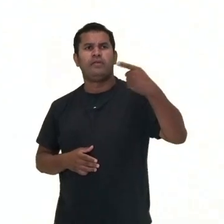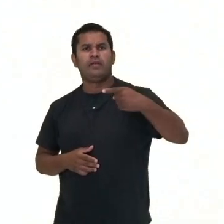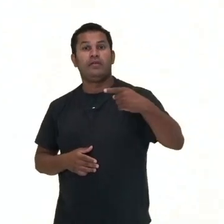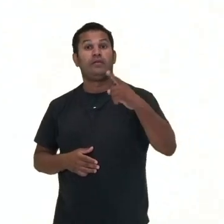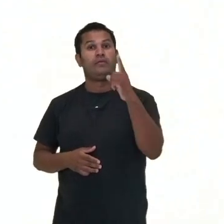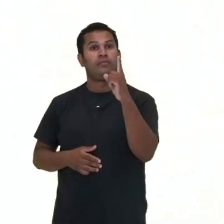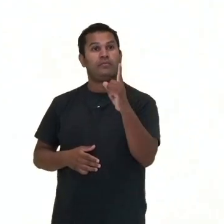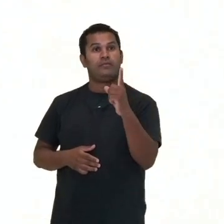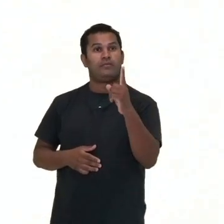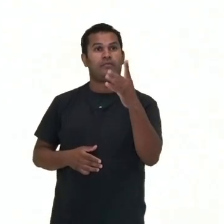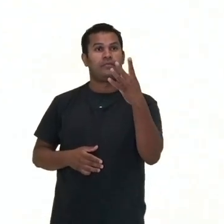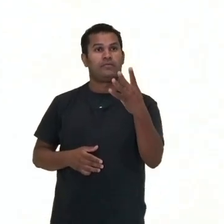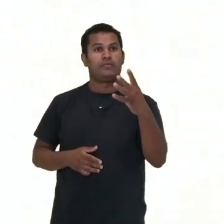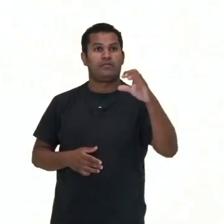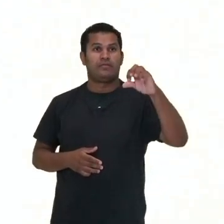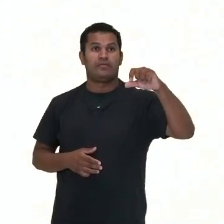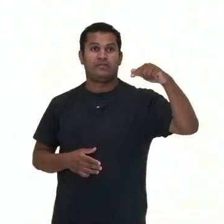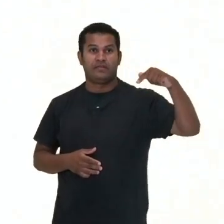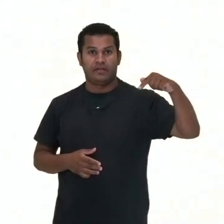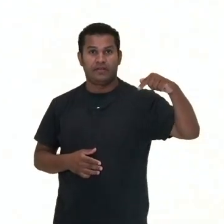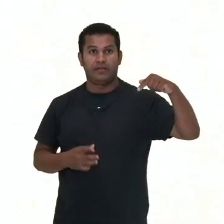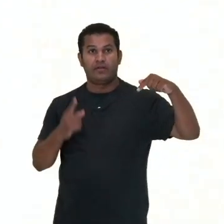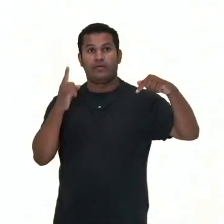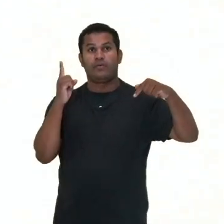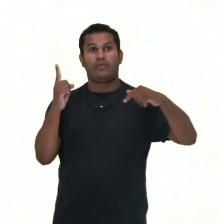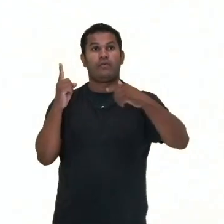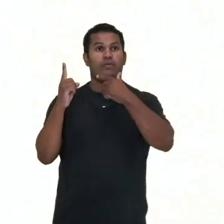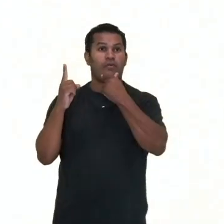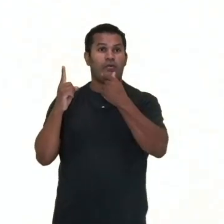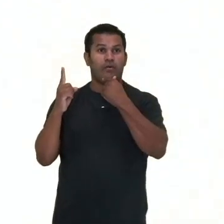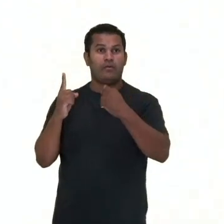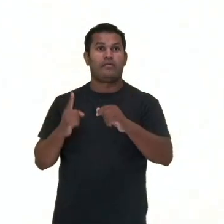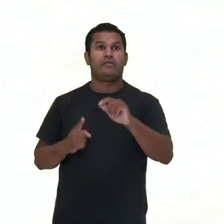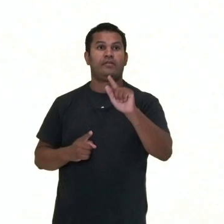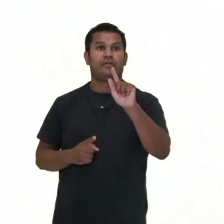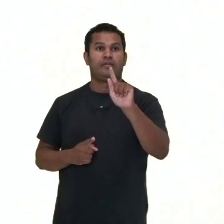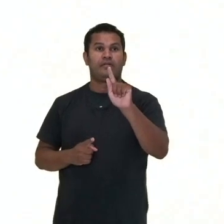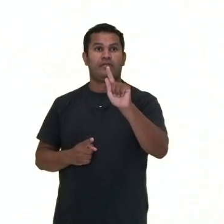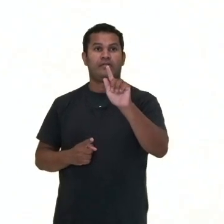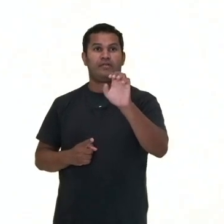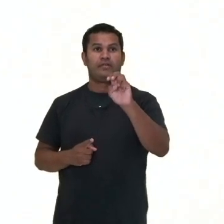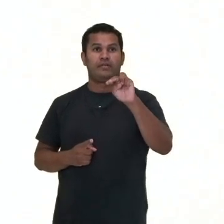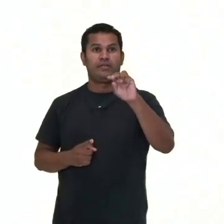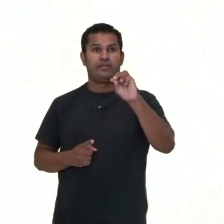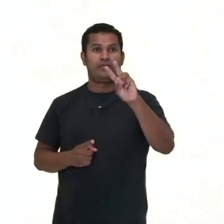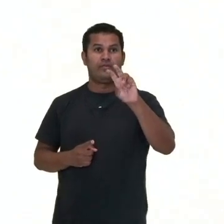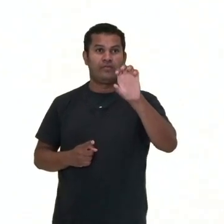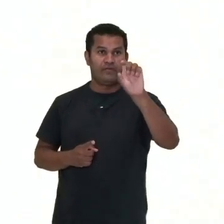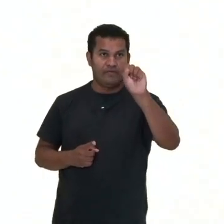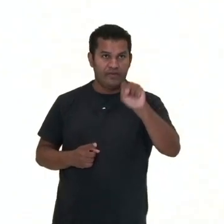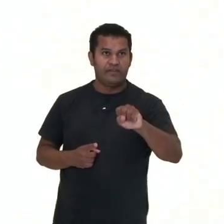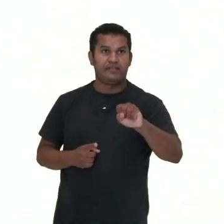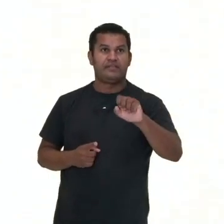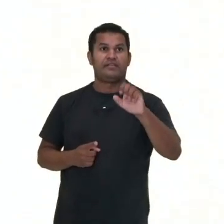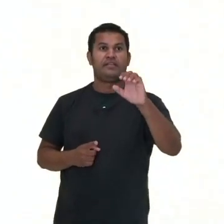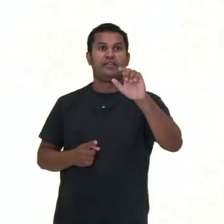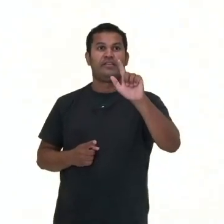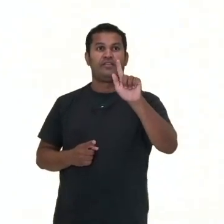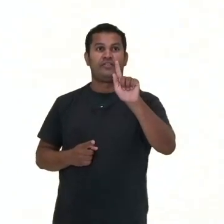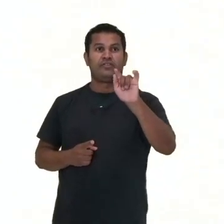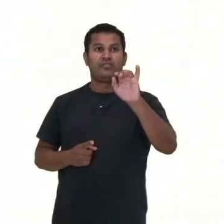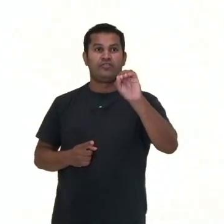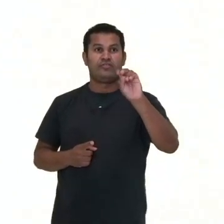da Inglaterra, tentou em vão encontrar uma passagem para o Oriente pelo extremo norte. Nessa viagem,